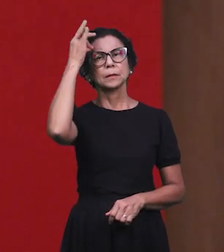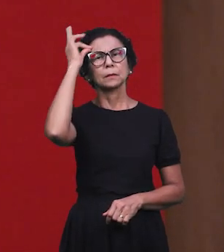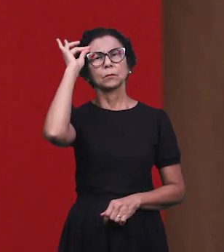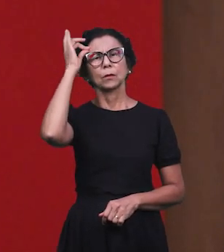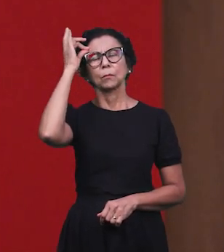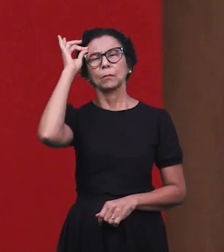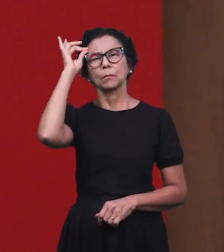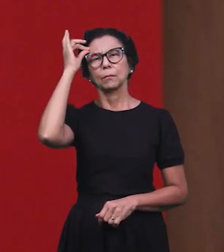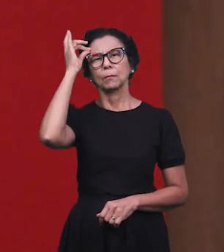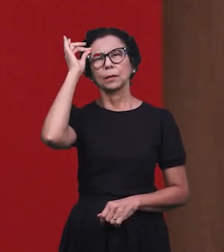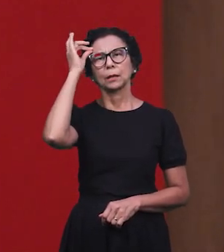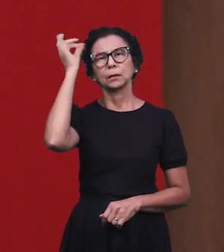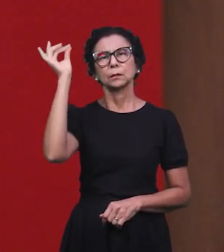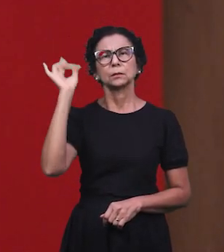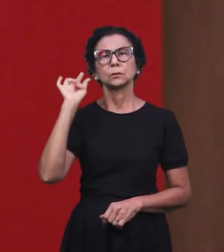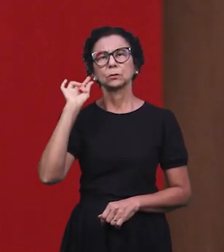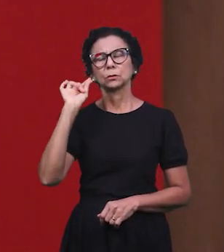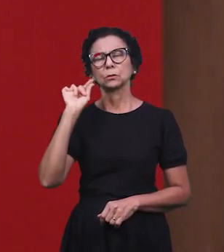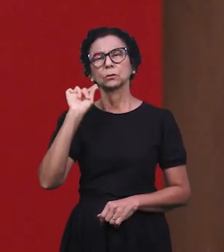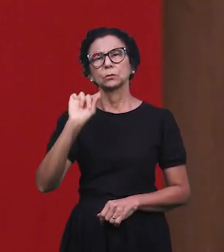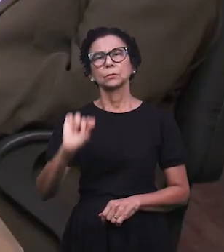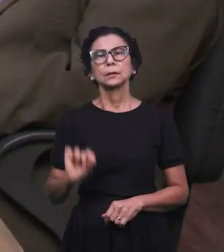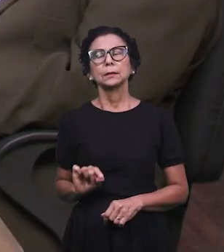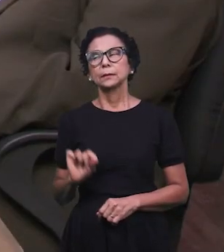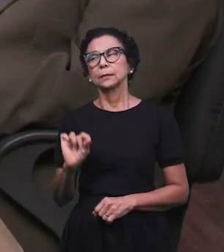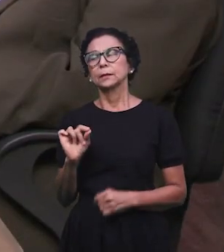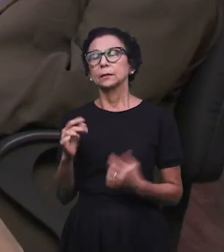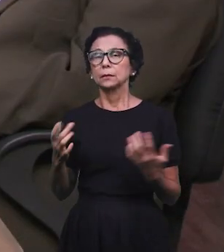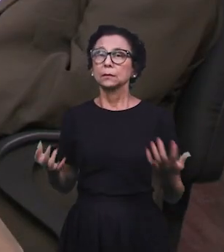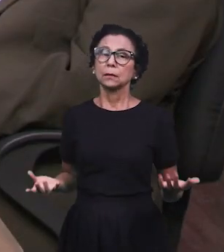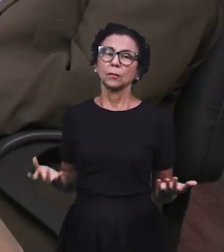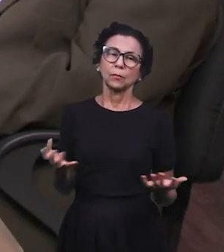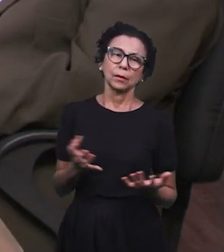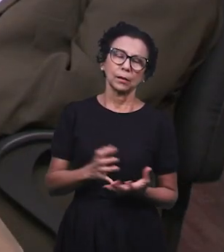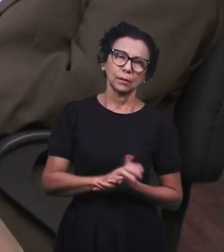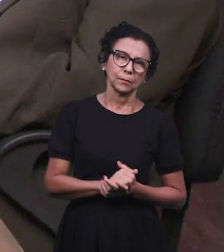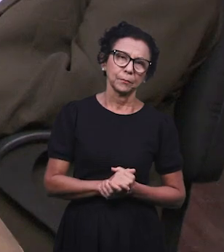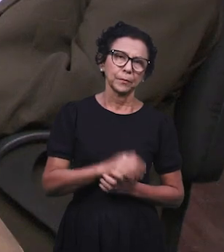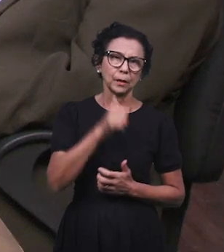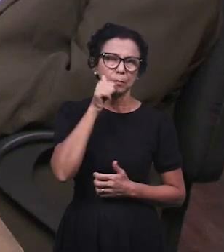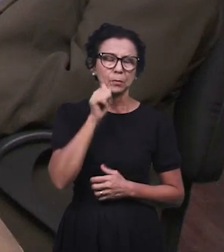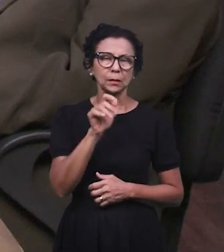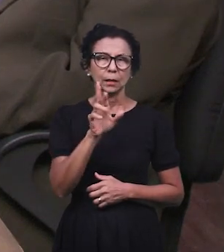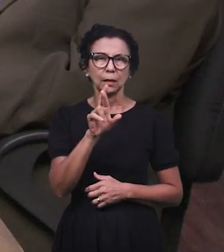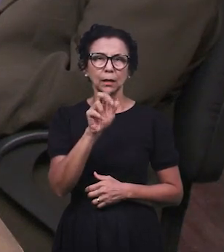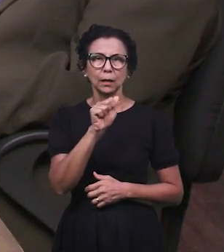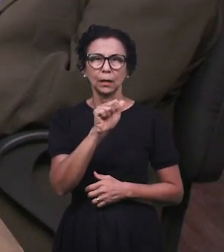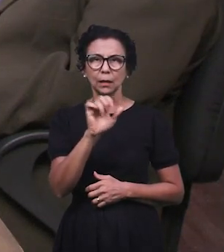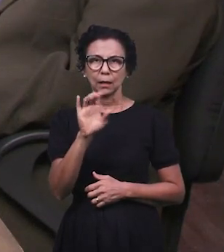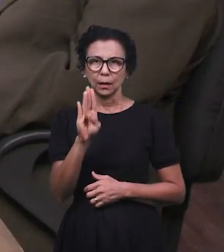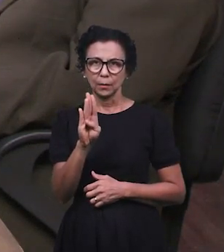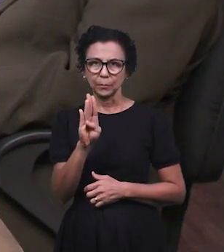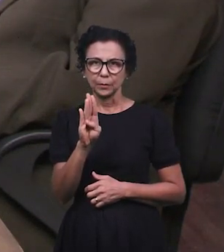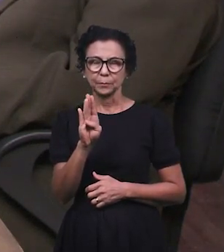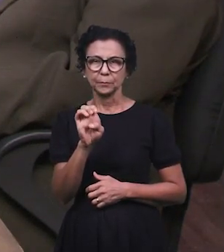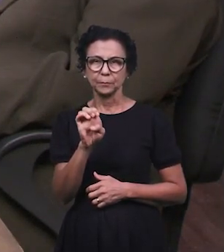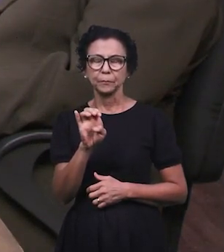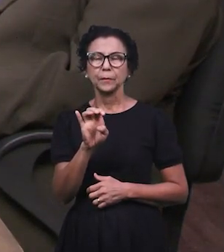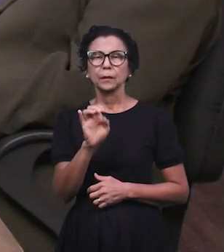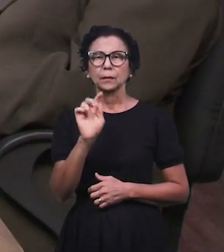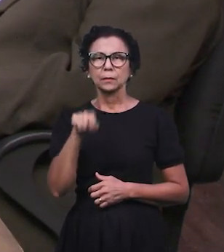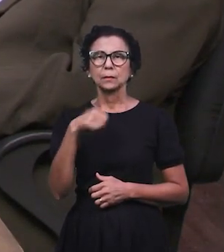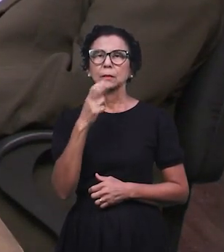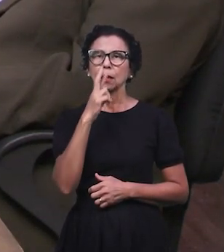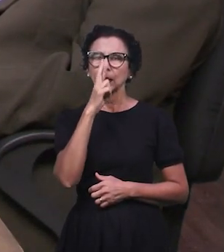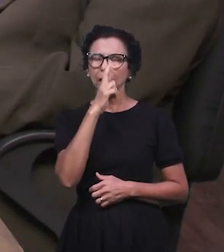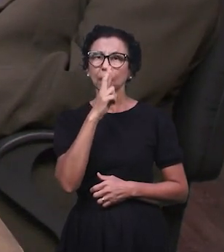dessa passagem bíblica? Então, a questão ali de Raabe, né? Quando ela